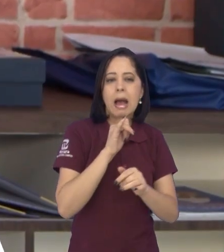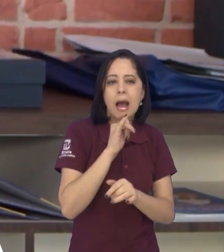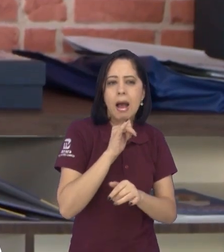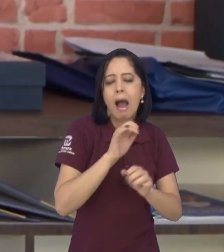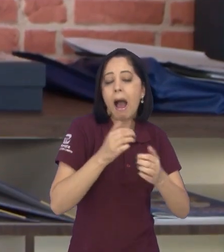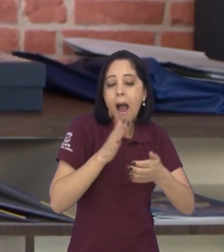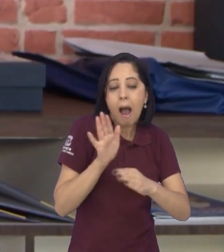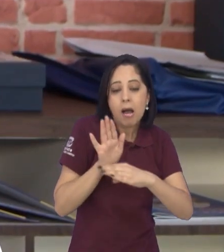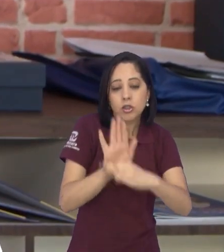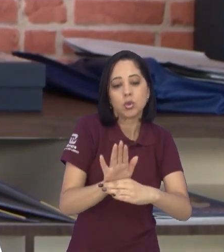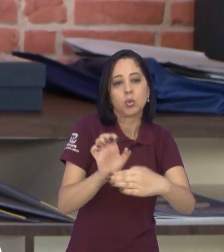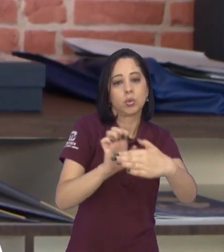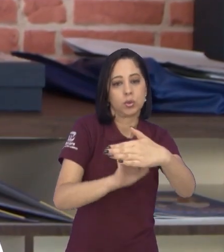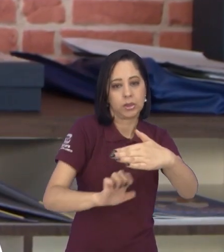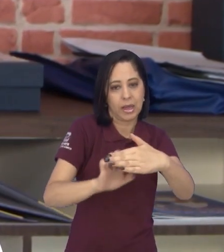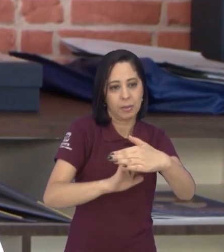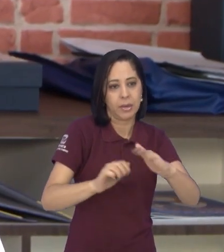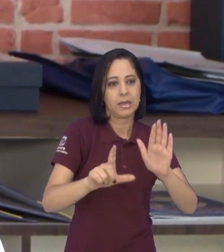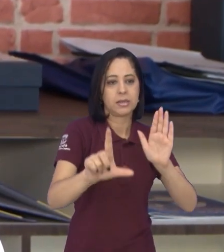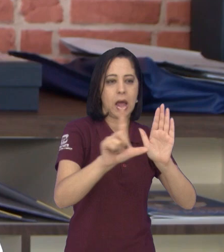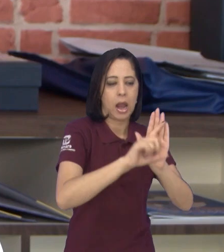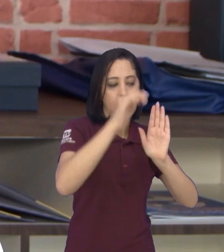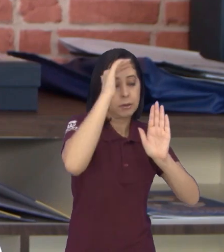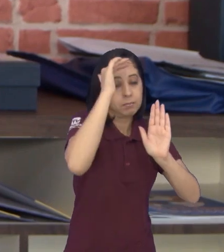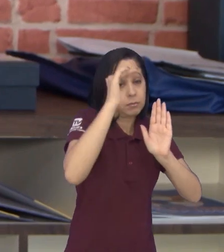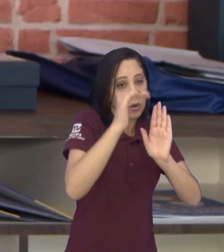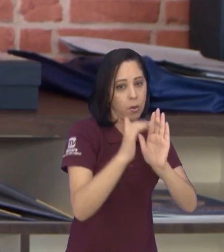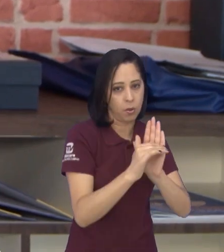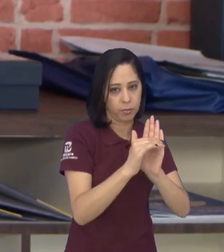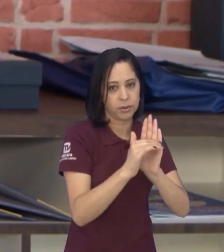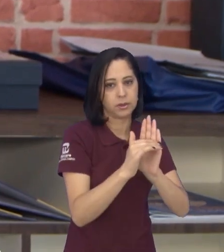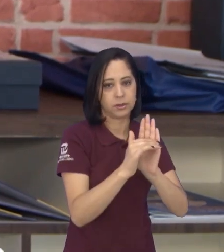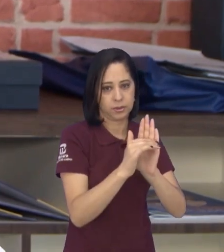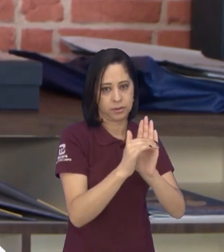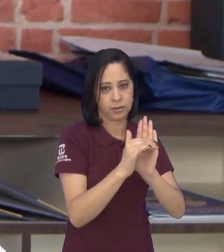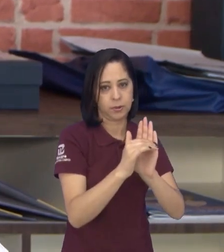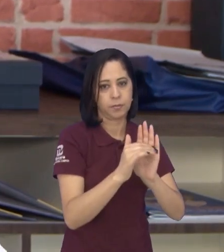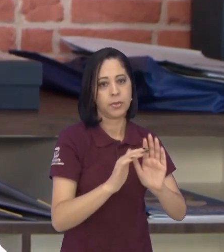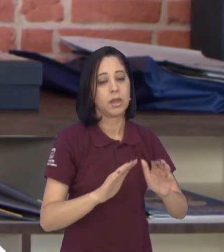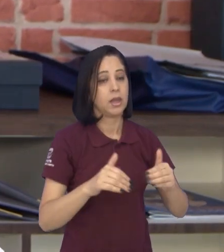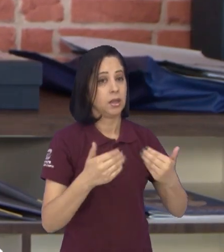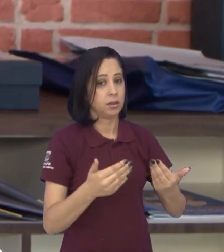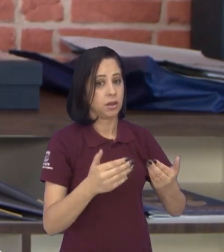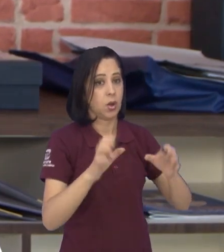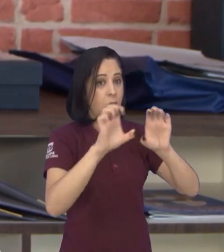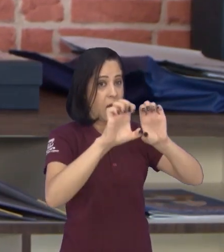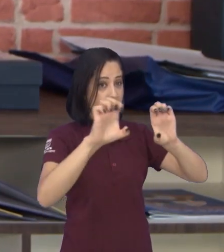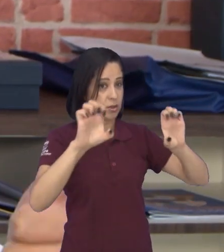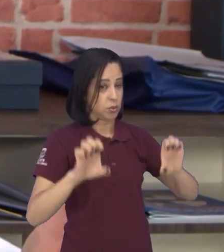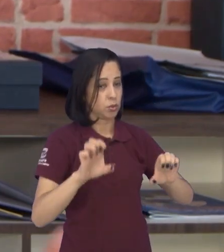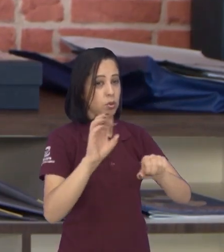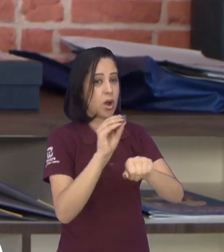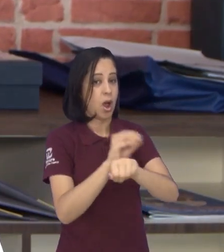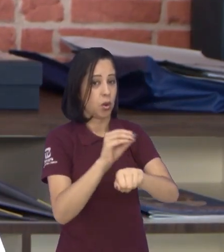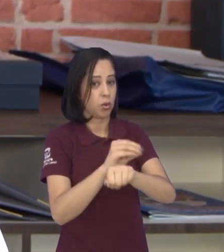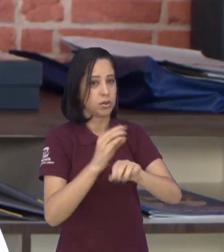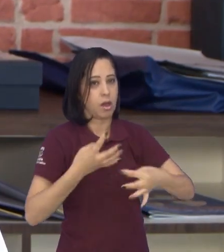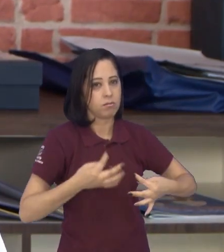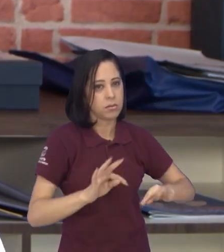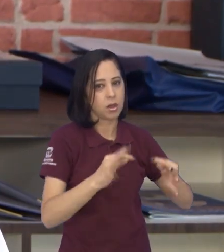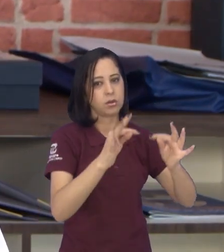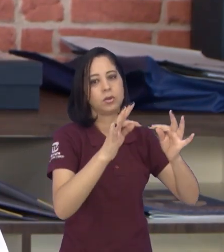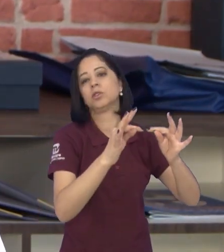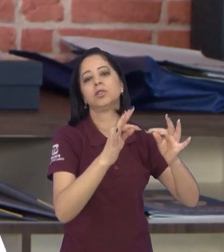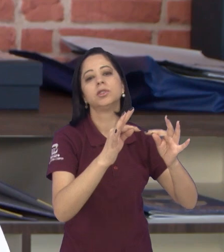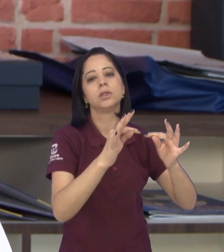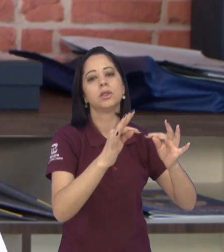toda a estrutura do dado pessoal dentro da empresa e uma das ações principais, a estrutura protetiva de tecnologia,